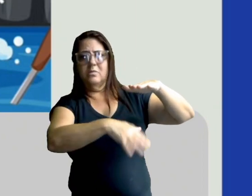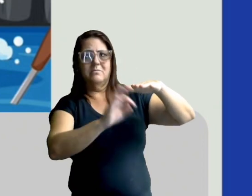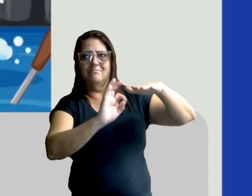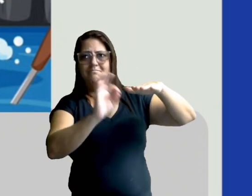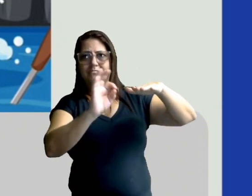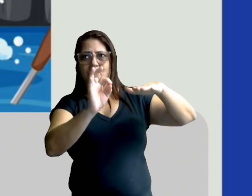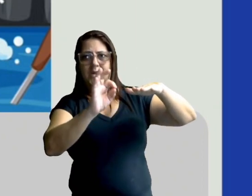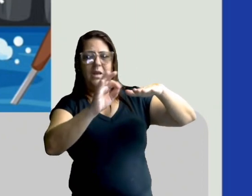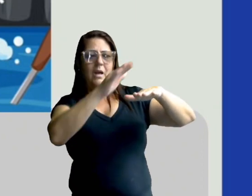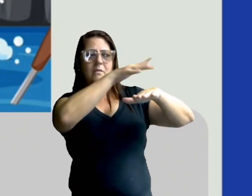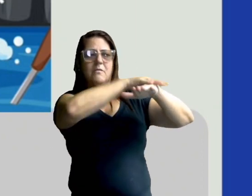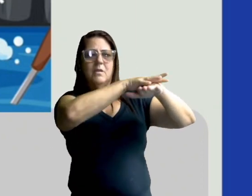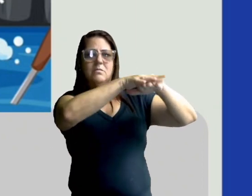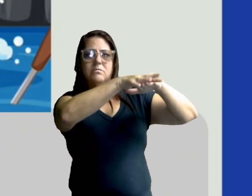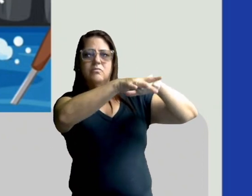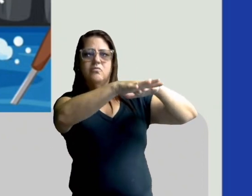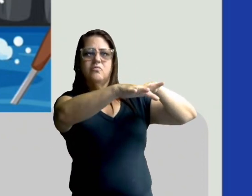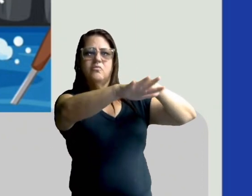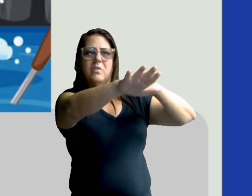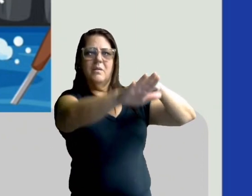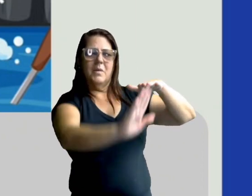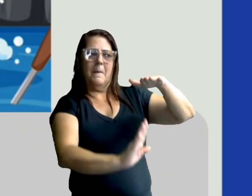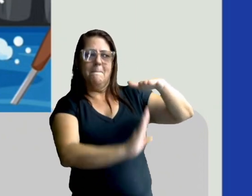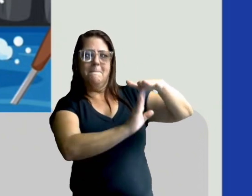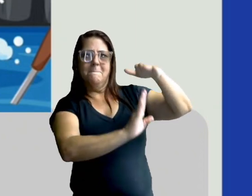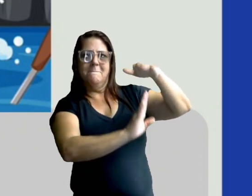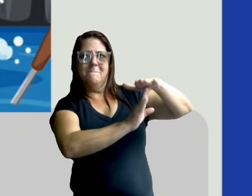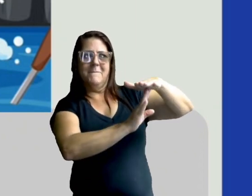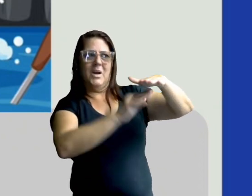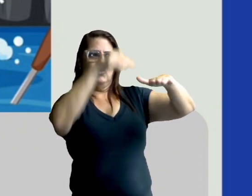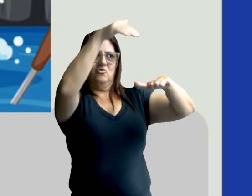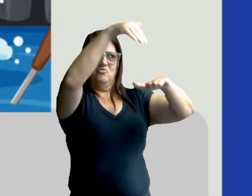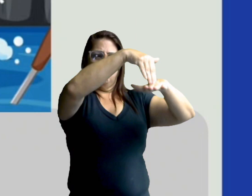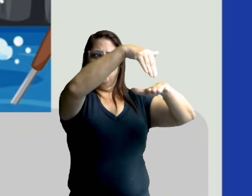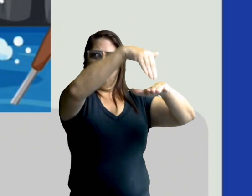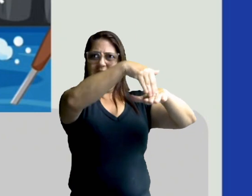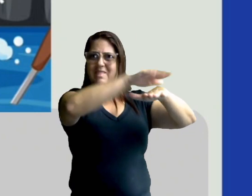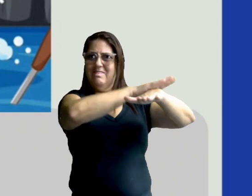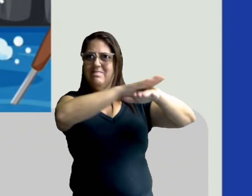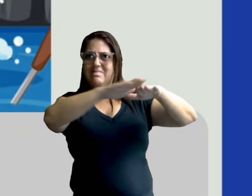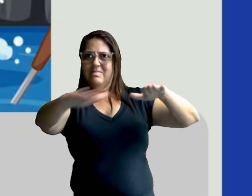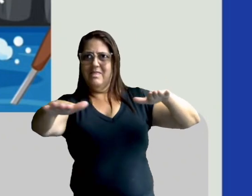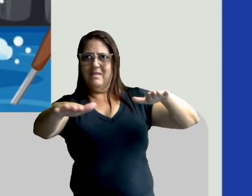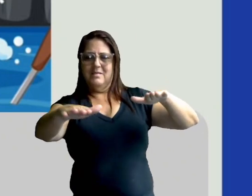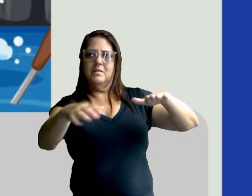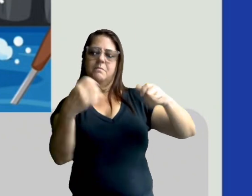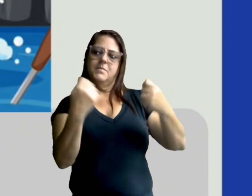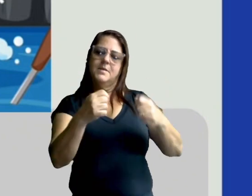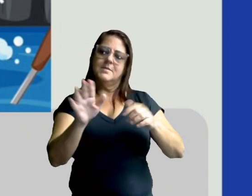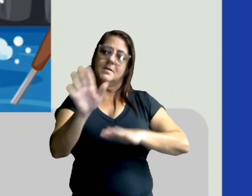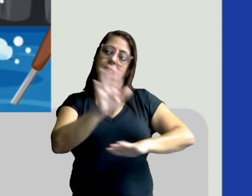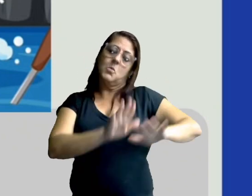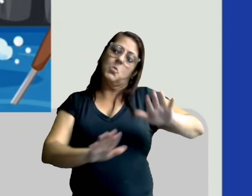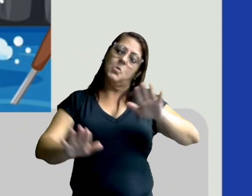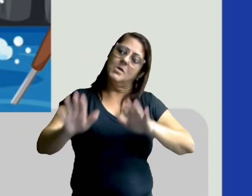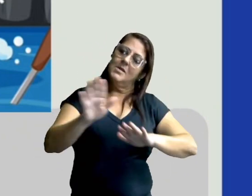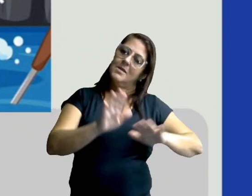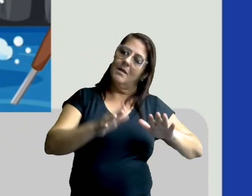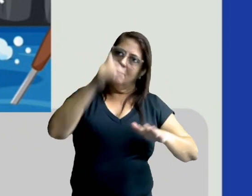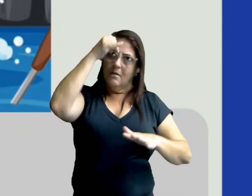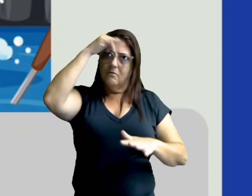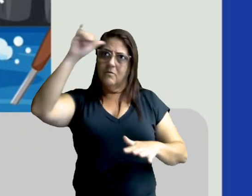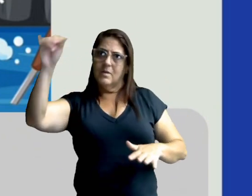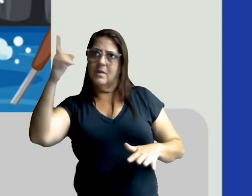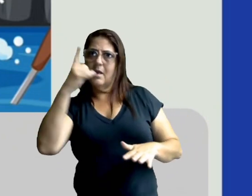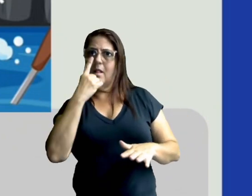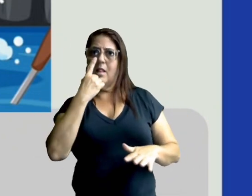onde? Fica nas ruas, sem ter para onde ir. Então, a própria população deve ter o cuidado de evitar colocar lixo